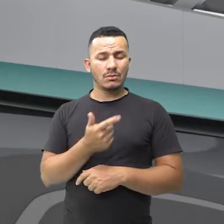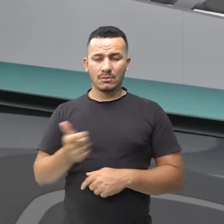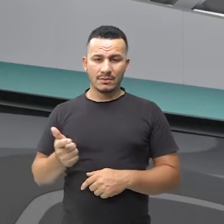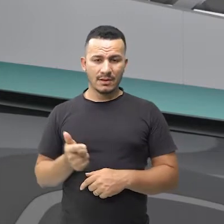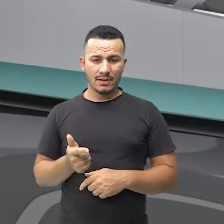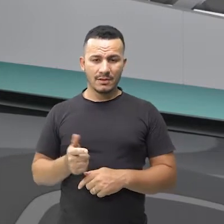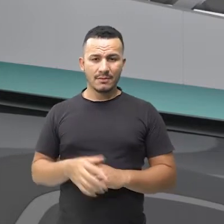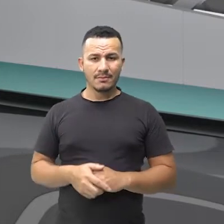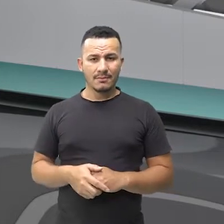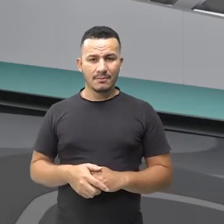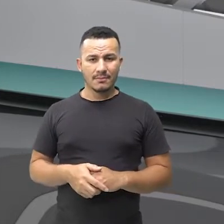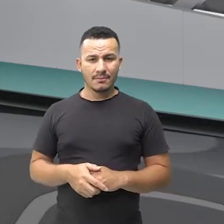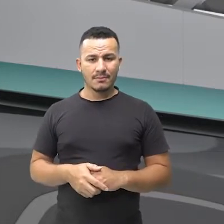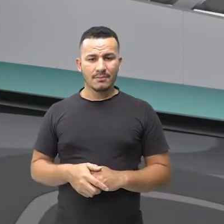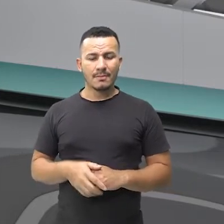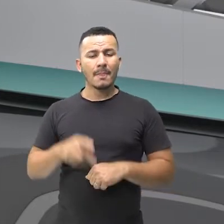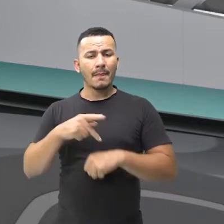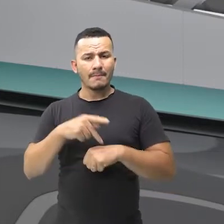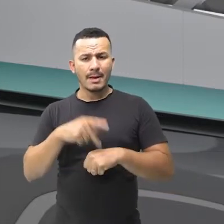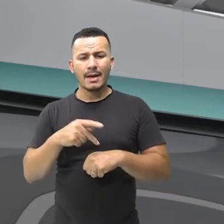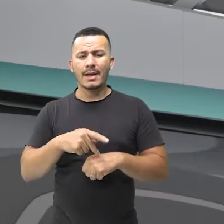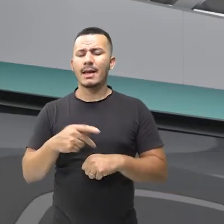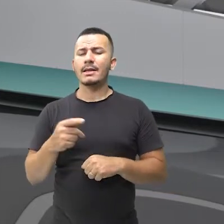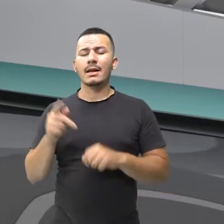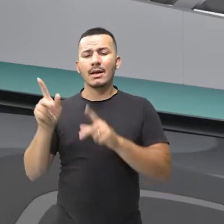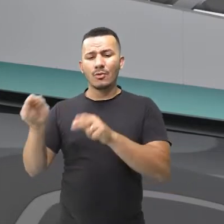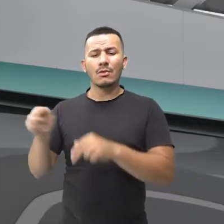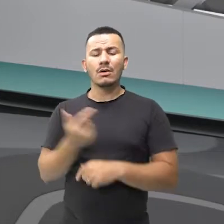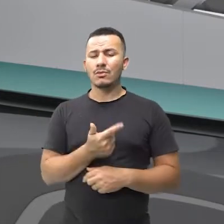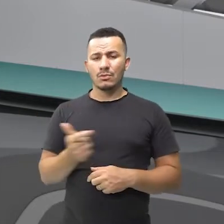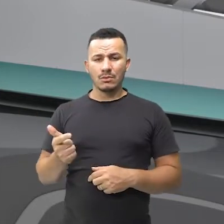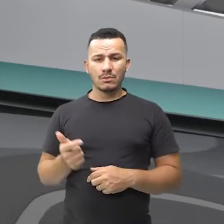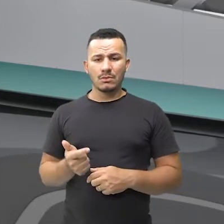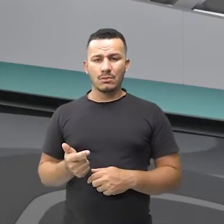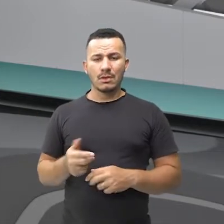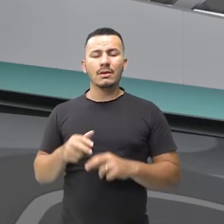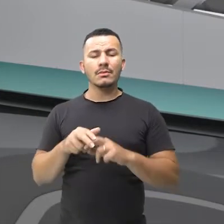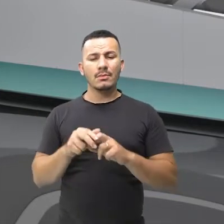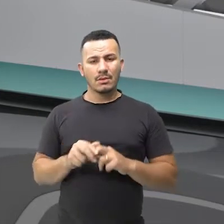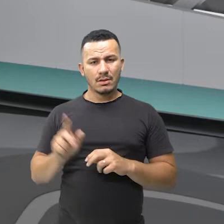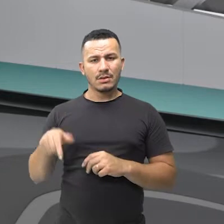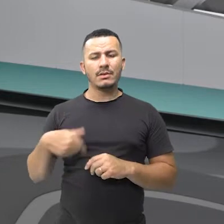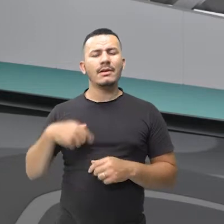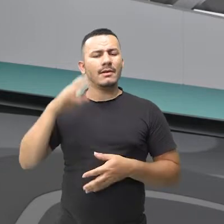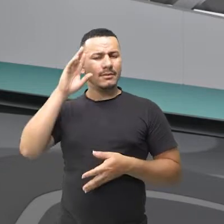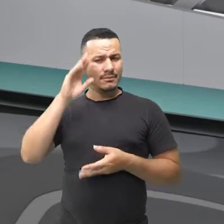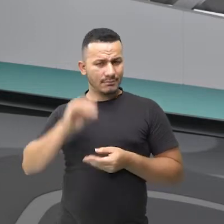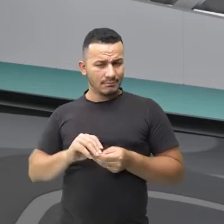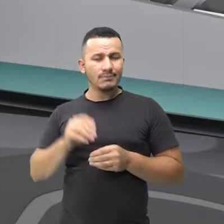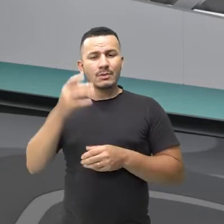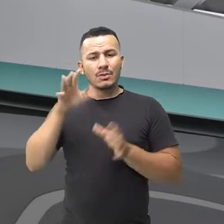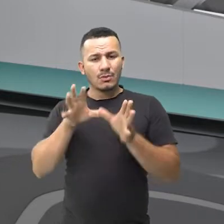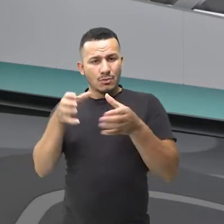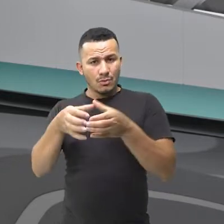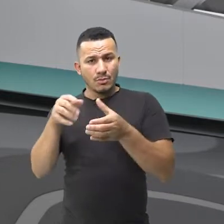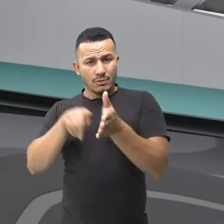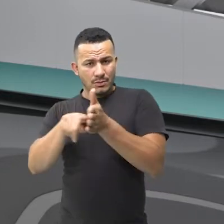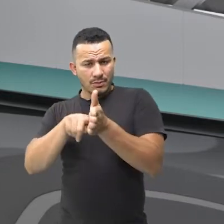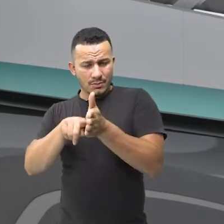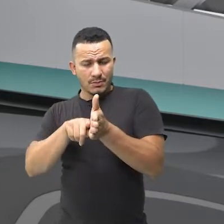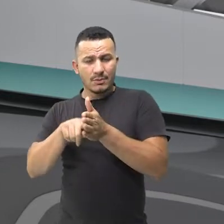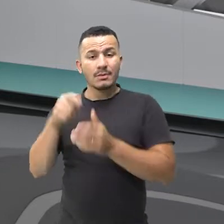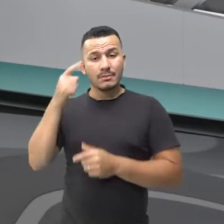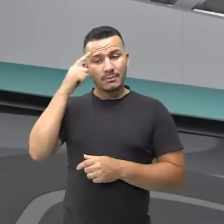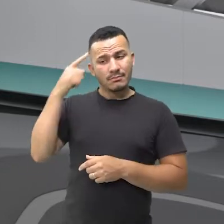aqui de pedra, né, chamada de calcário olítico. Então, é por isso que os estudiosos acreditam que